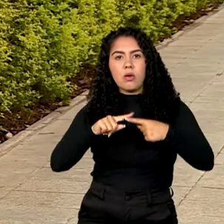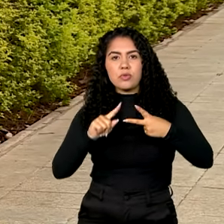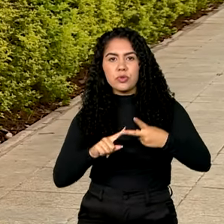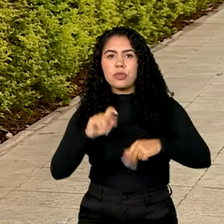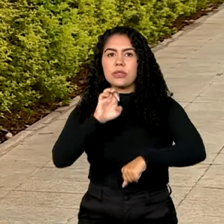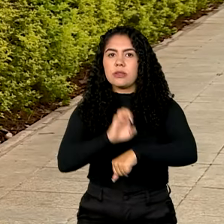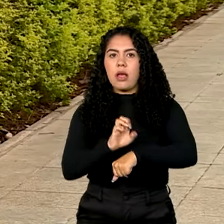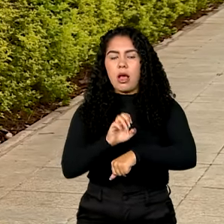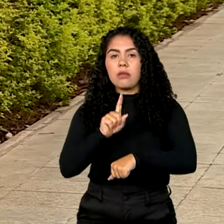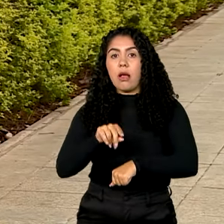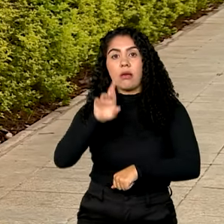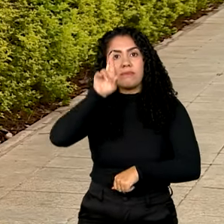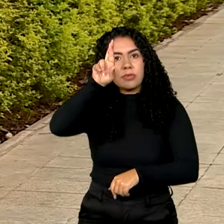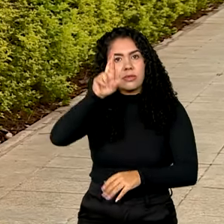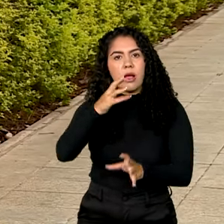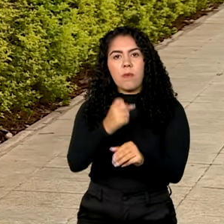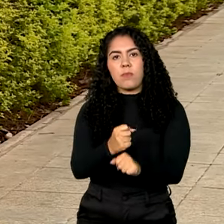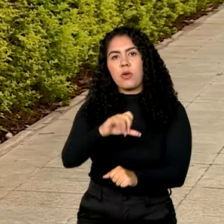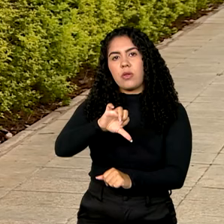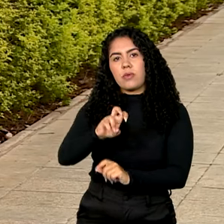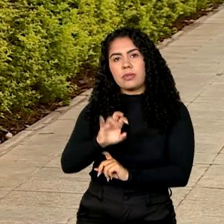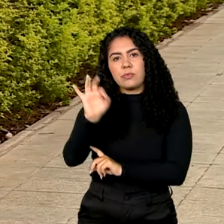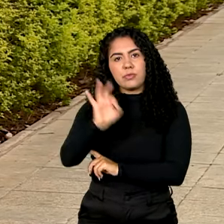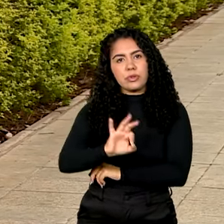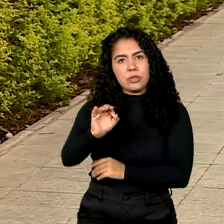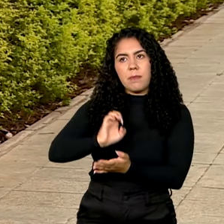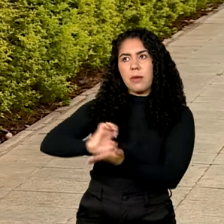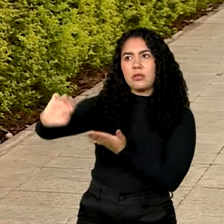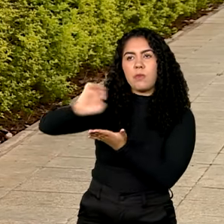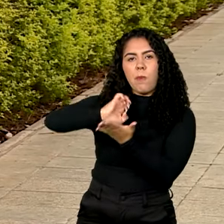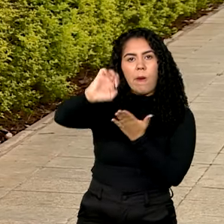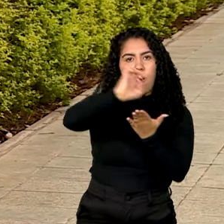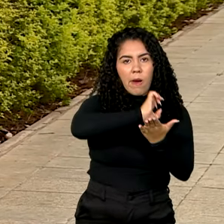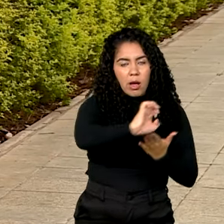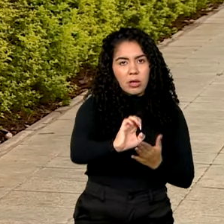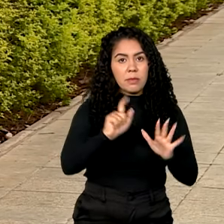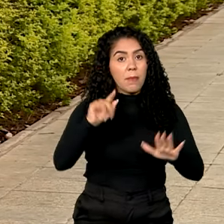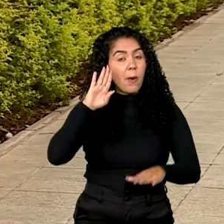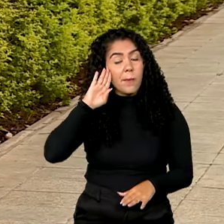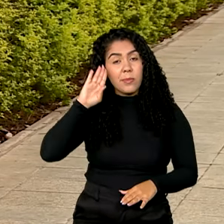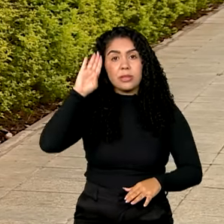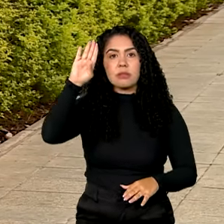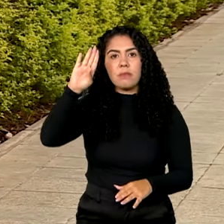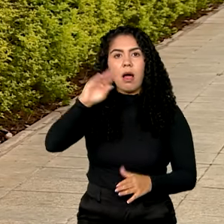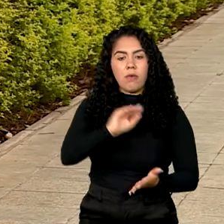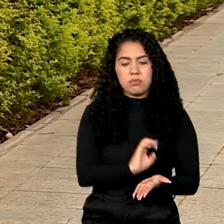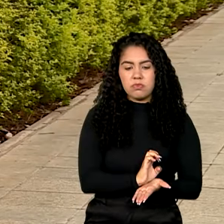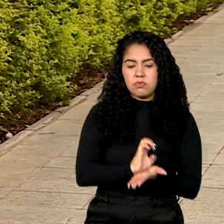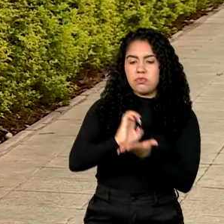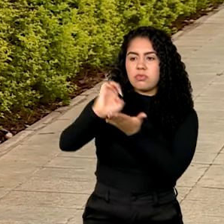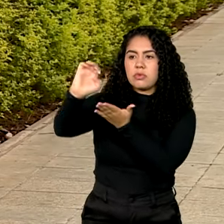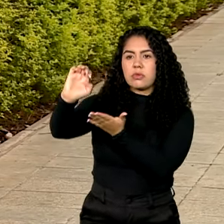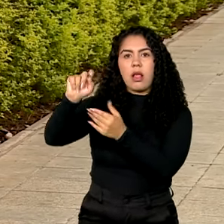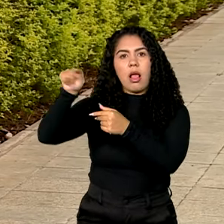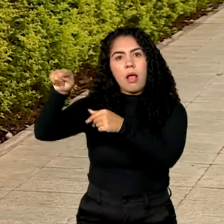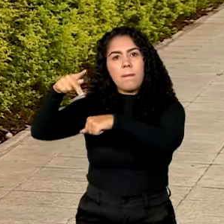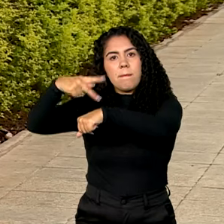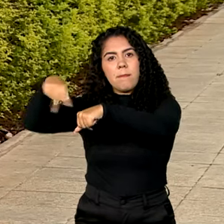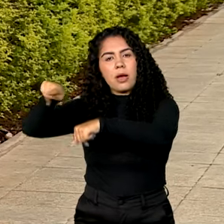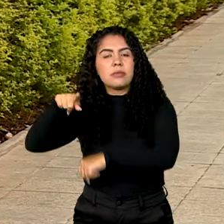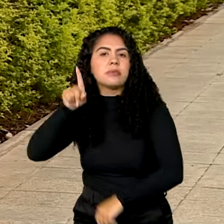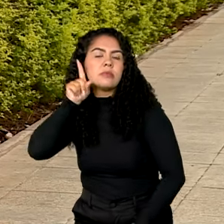por 95% das exportações do setor. O principal destino do produto brasileiro são os Estados Unidos,